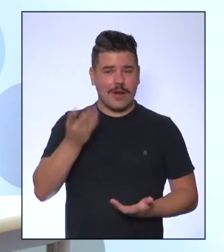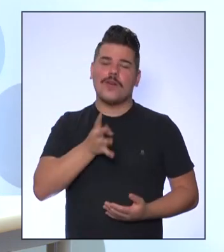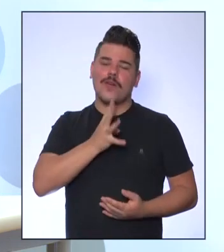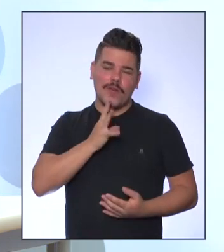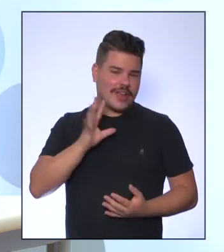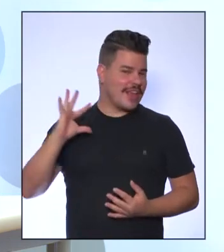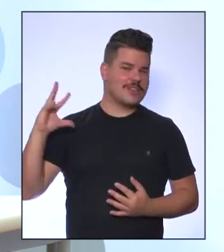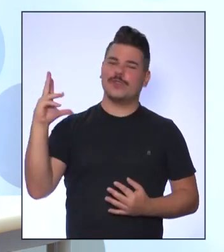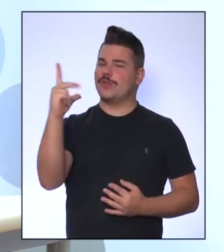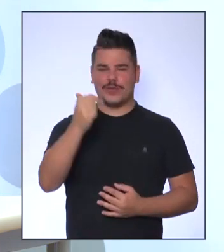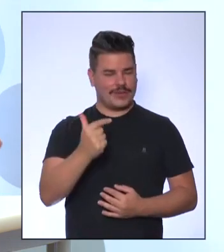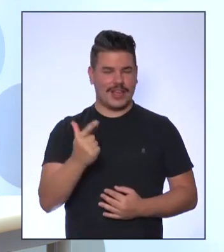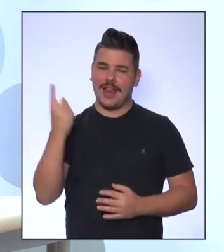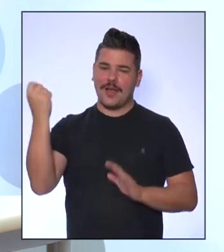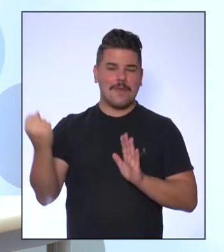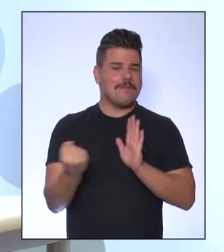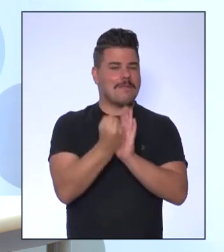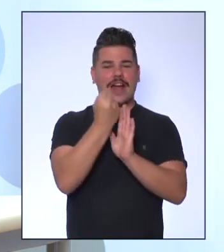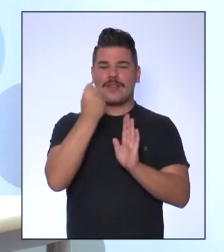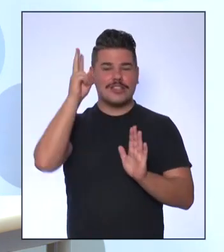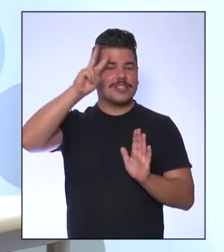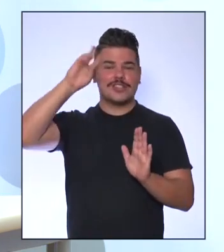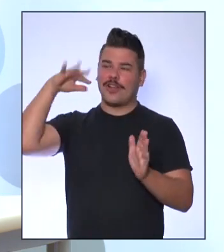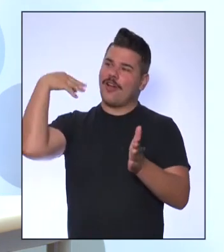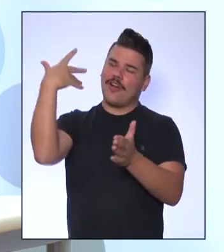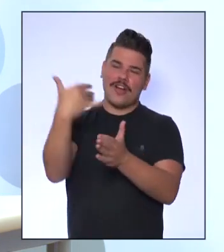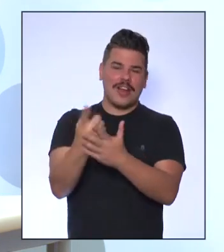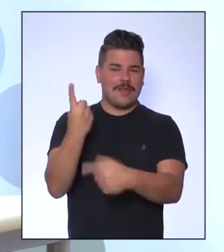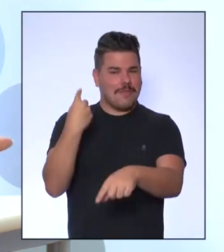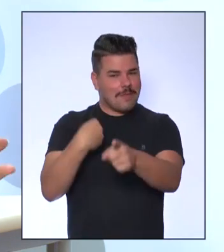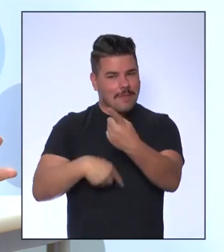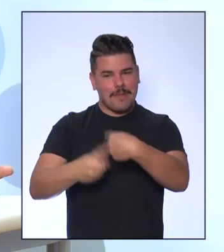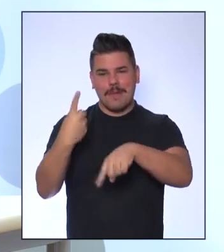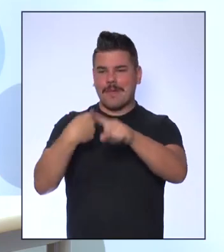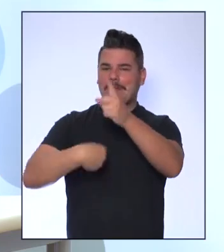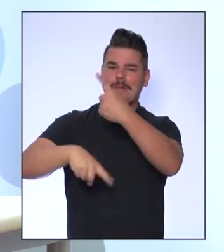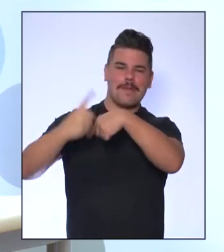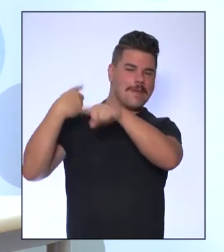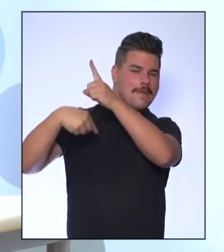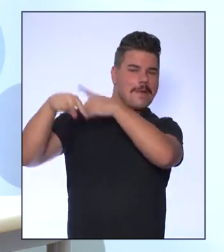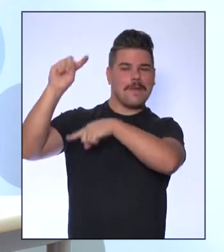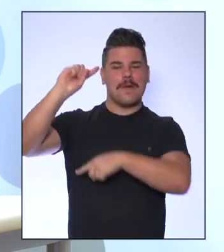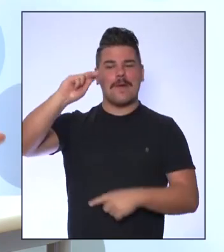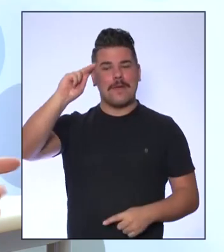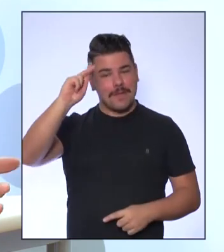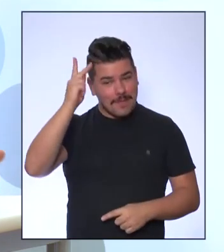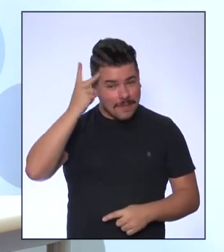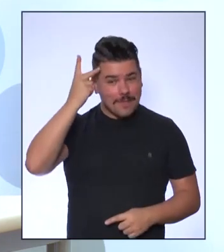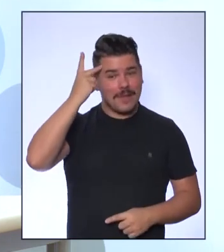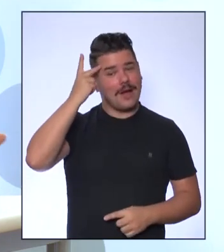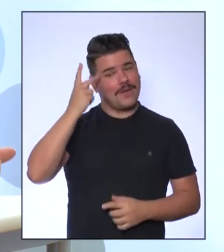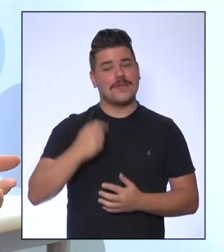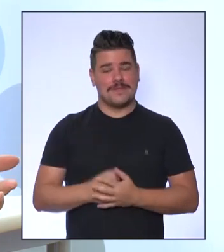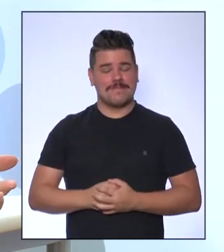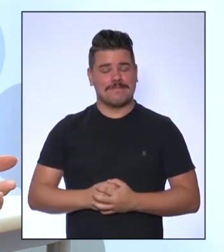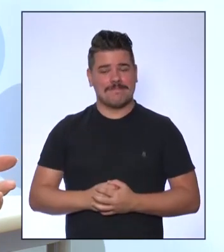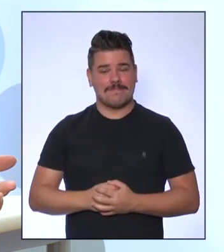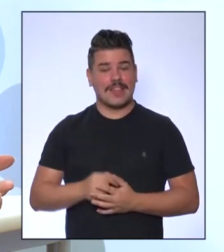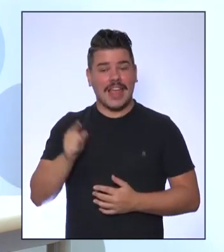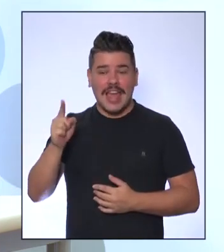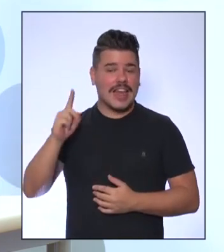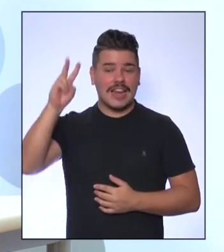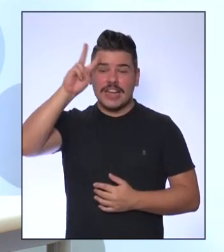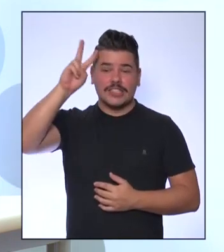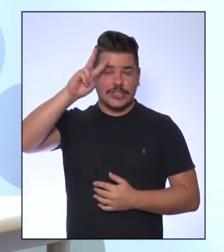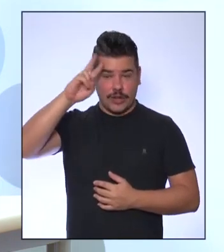sempre como um símbolo. Ela é um símbolo da modernidade, dos avanços, e ela sempre esteve presente em grandes momentos da